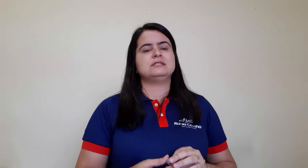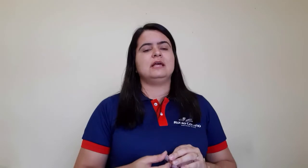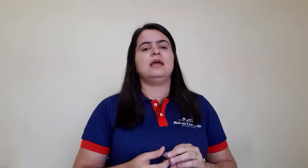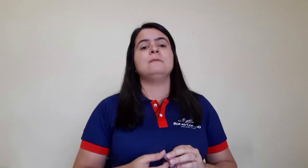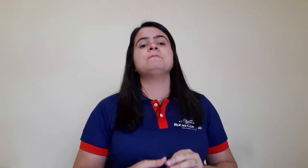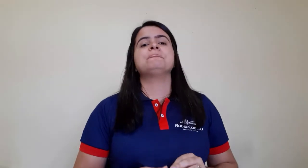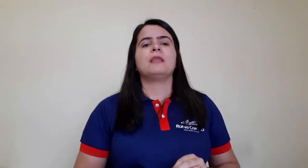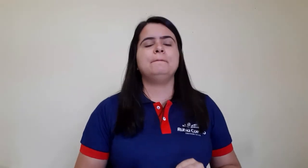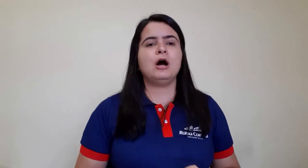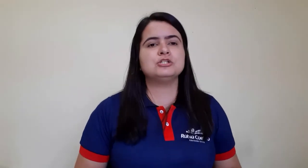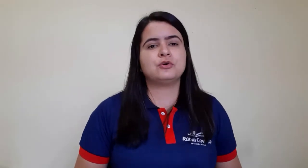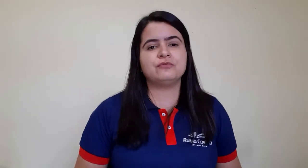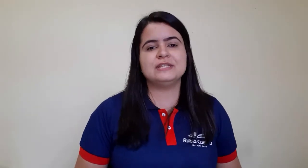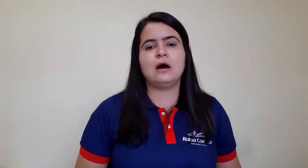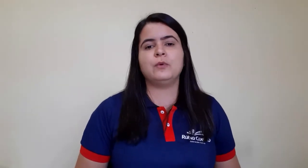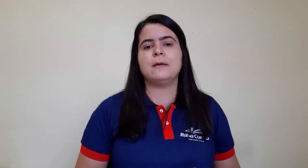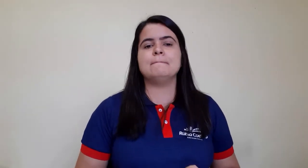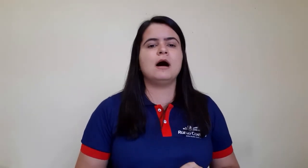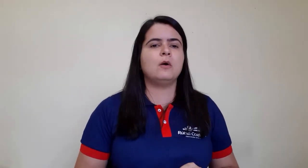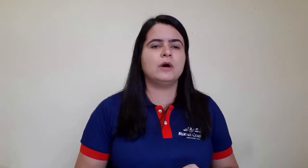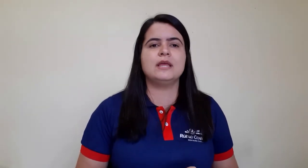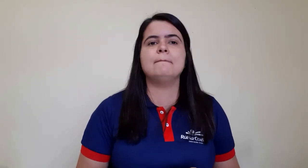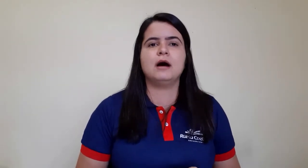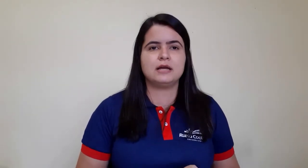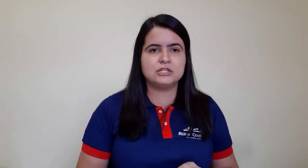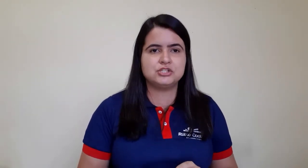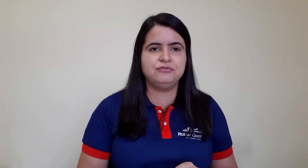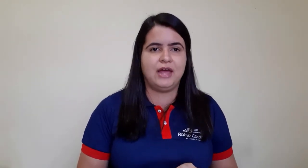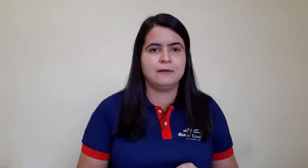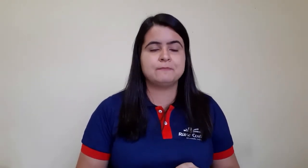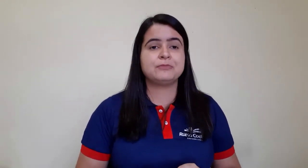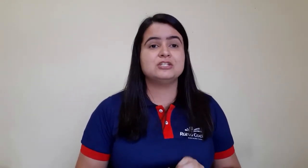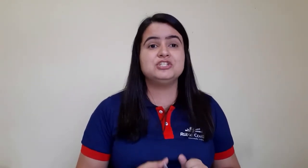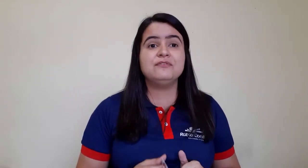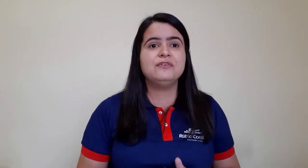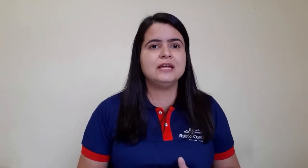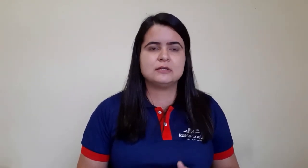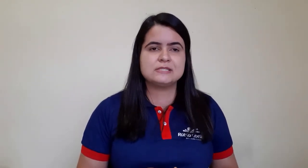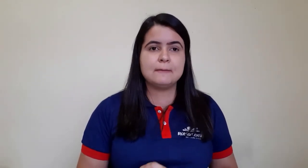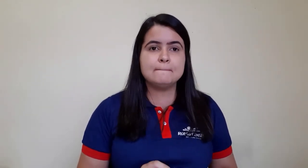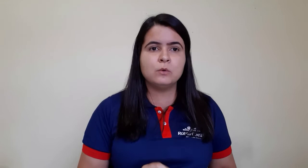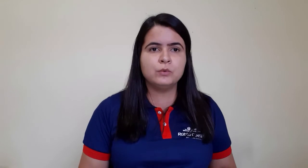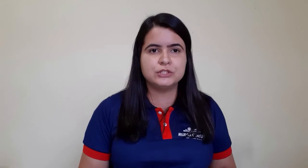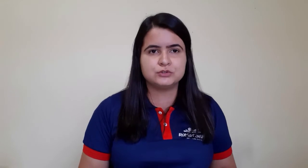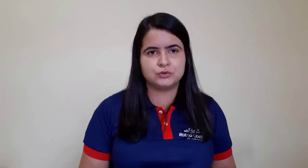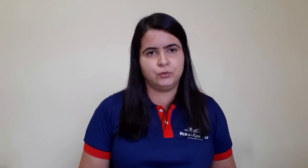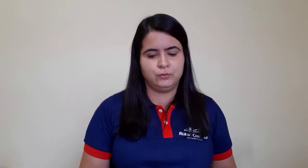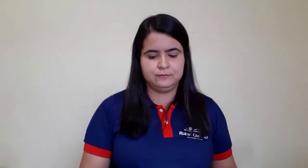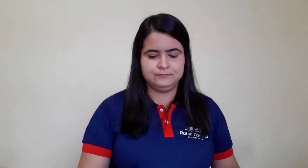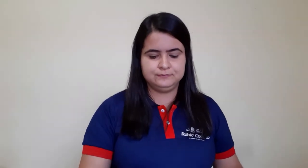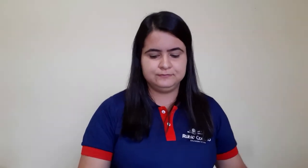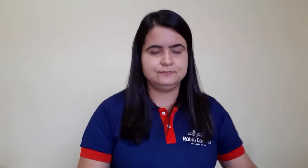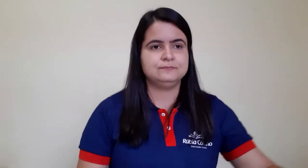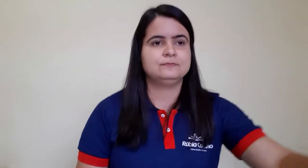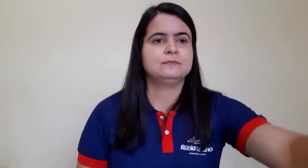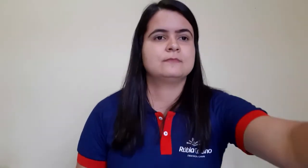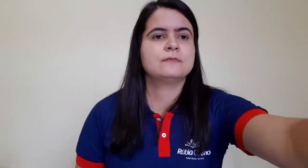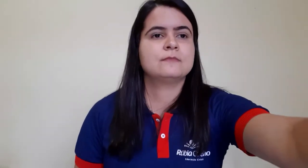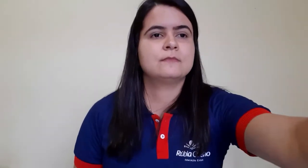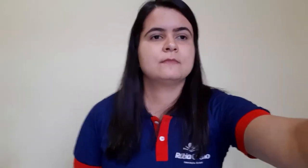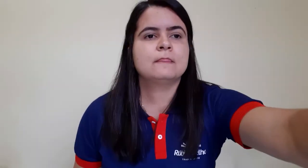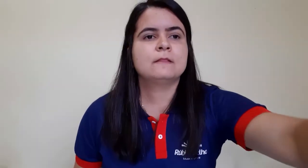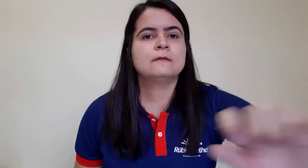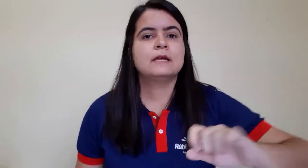com você. Pode convidar o irmão, a irmã, quem tiver. Divirtam-se muito!